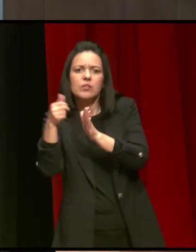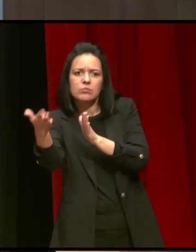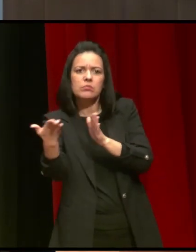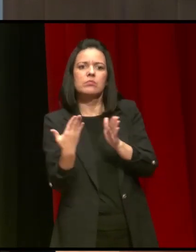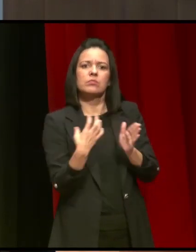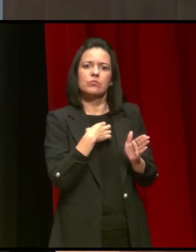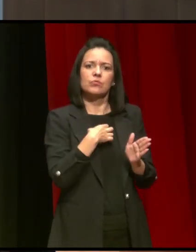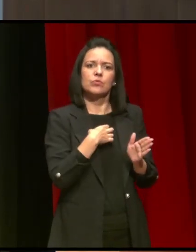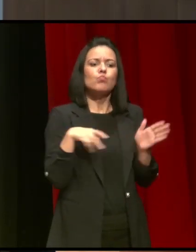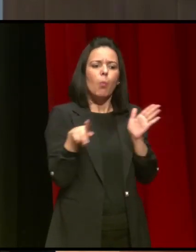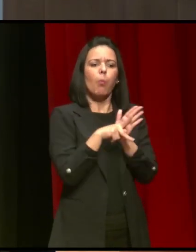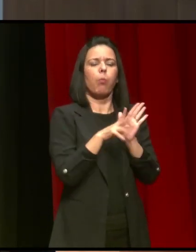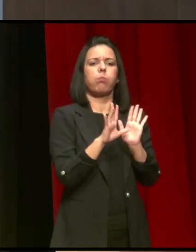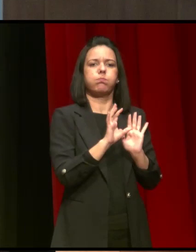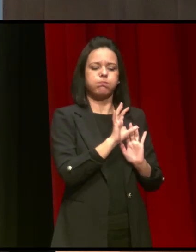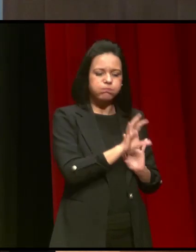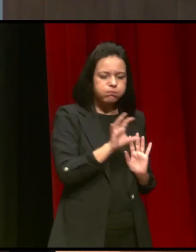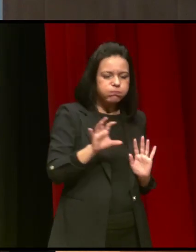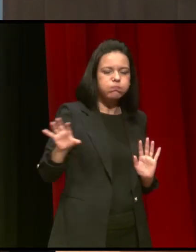que fazer espaço para eles.